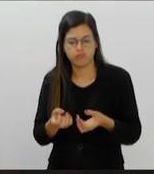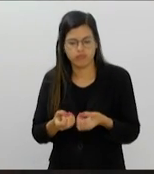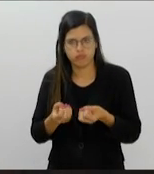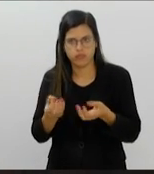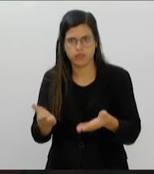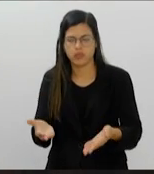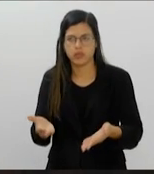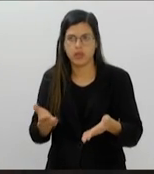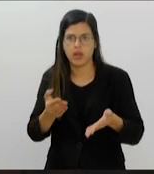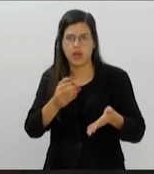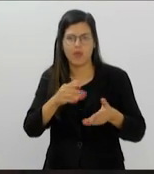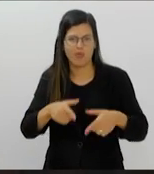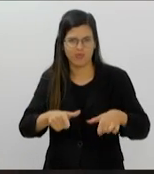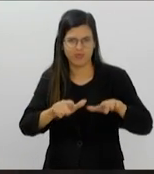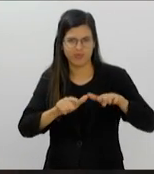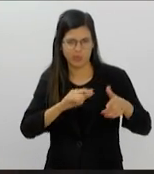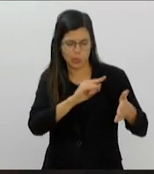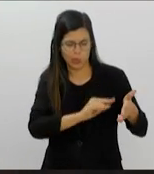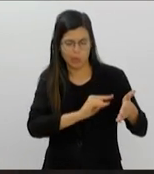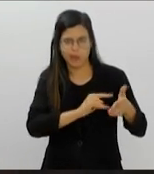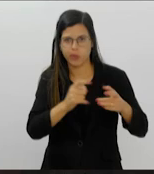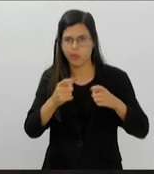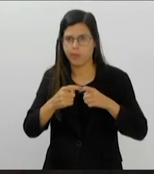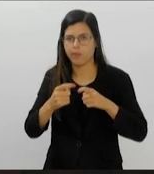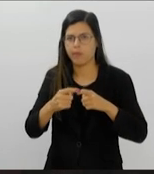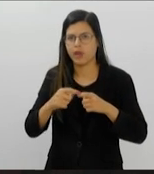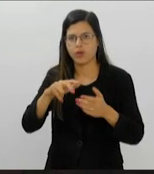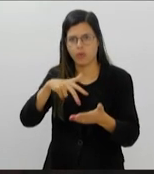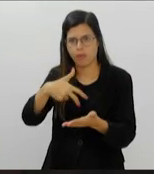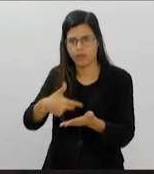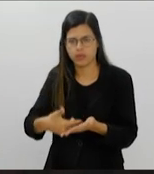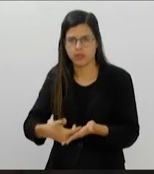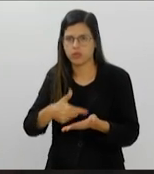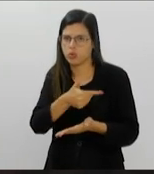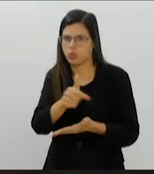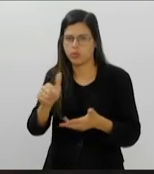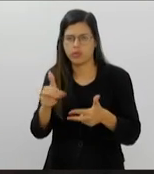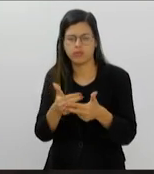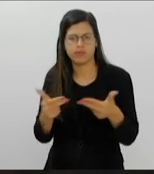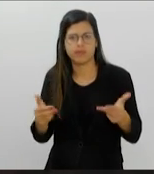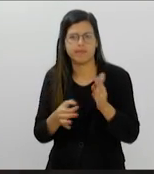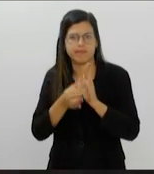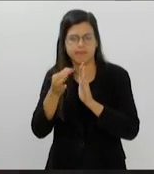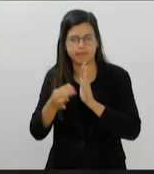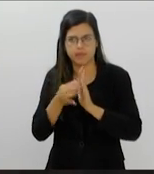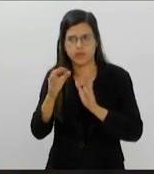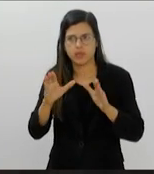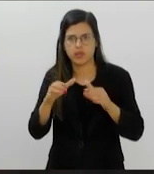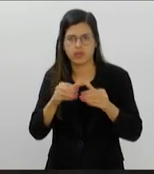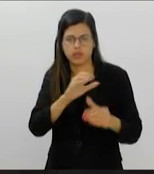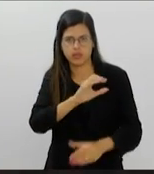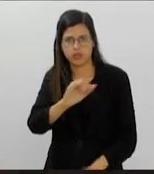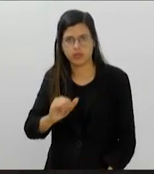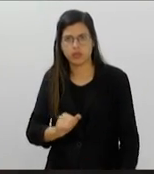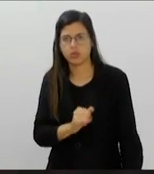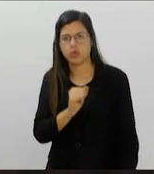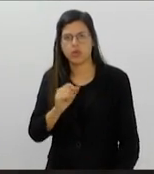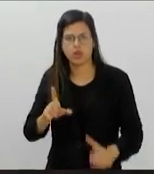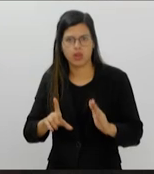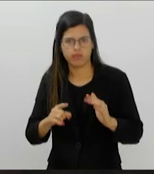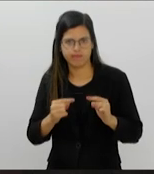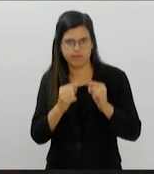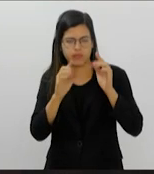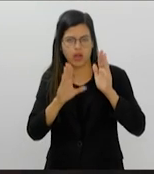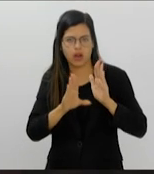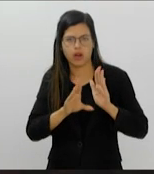disponibilização do prontuário ao paciente e da outras providências. Pareceres das comissões de Constituição e Justiça pela legalidade